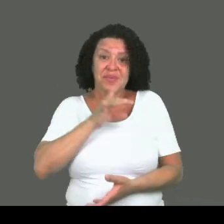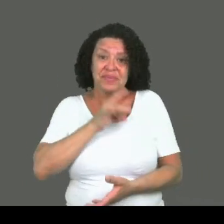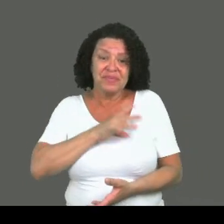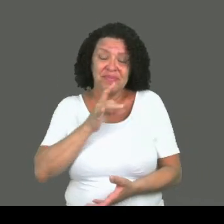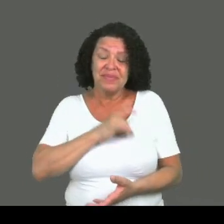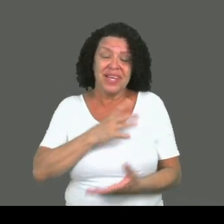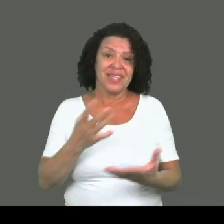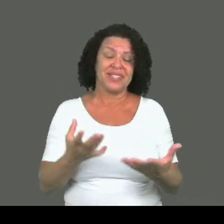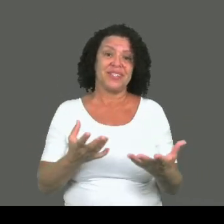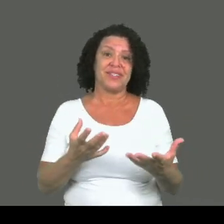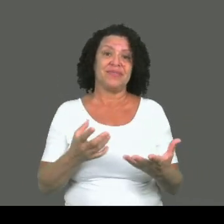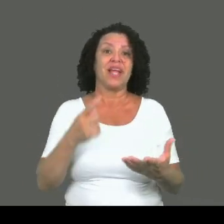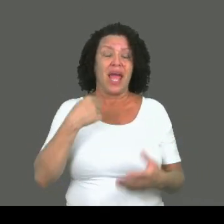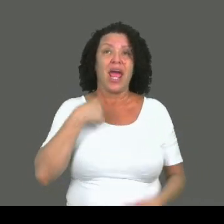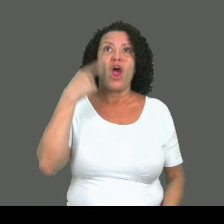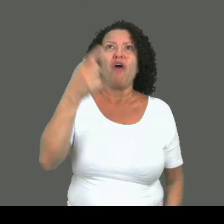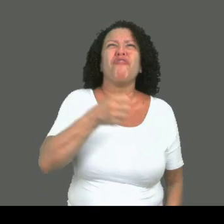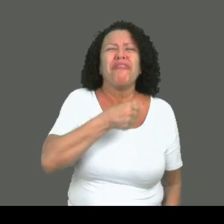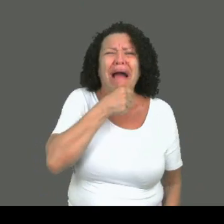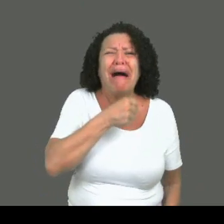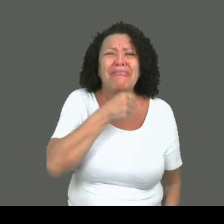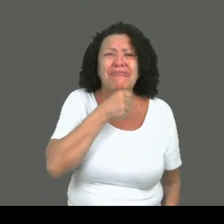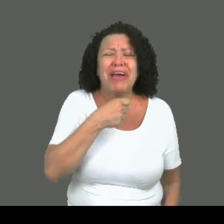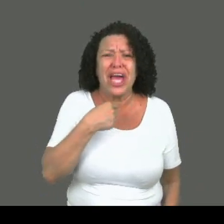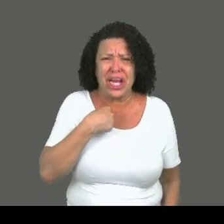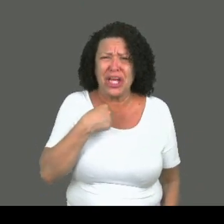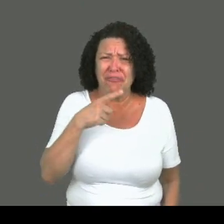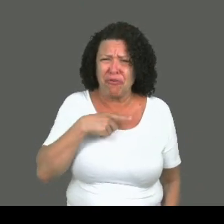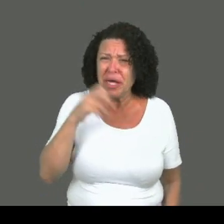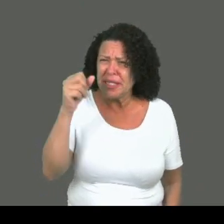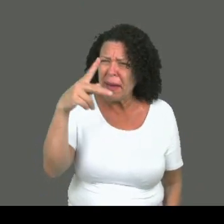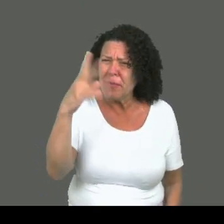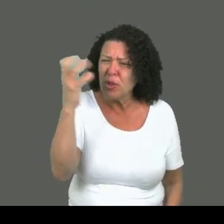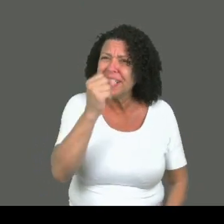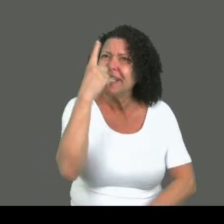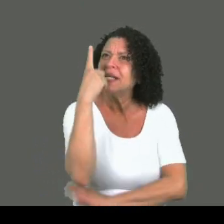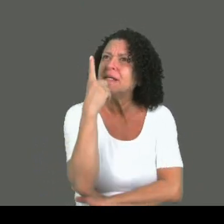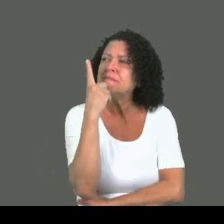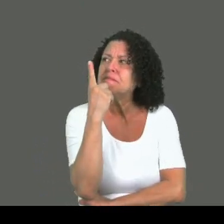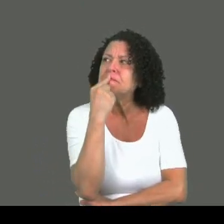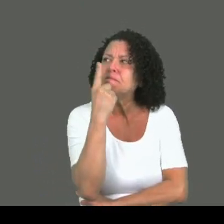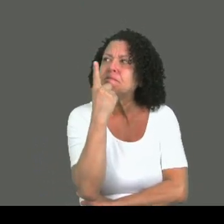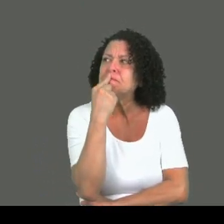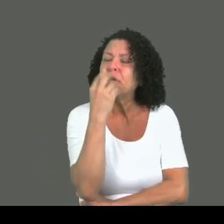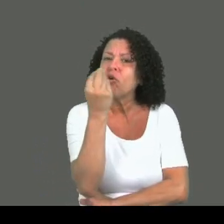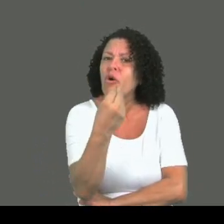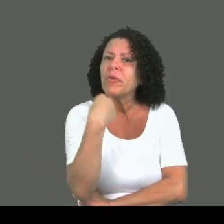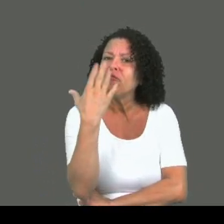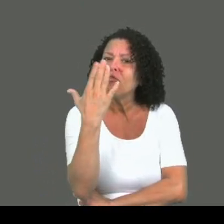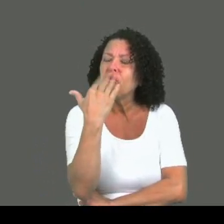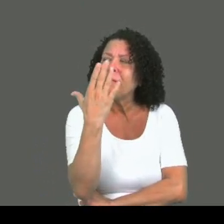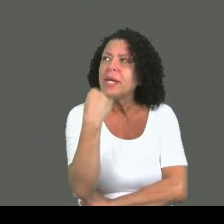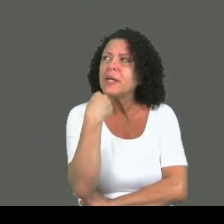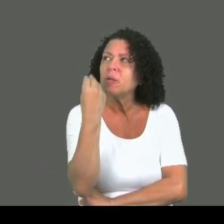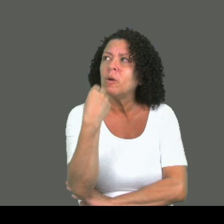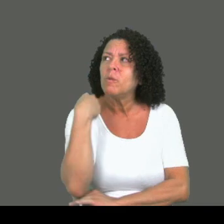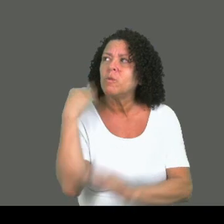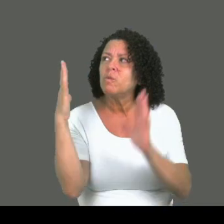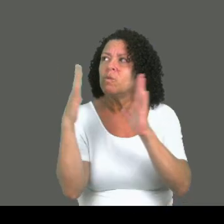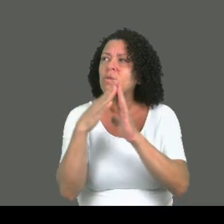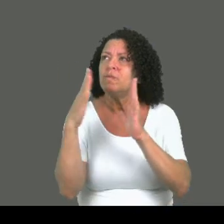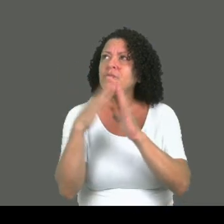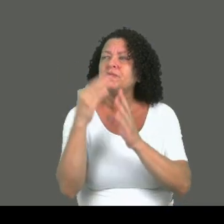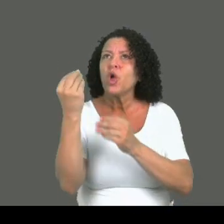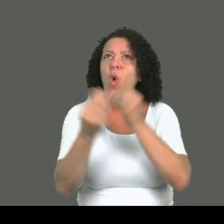quando eu ficar mais velha, se eu vou ter aposentadoria, do que eu vou viver, se eu vou ter onde morar, né? Se eu vou